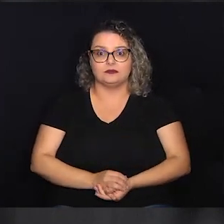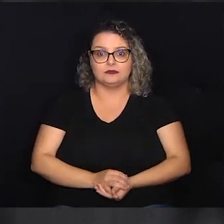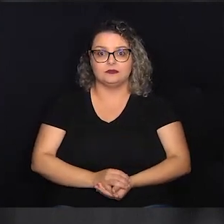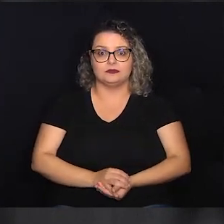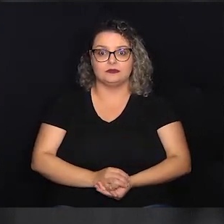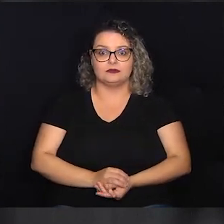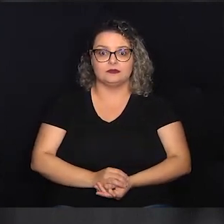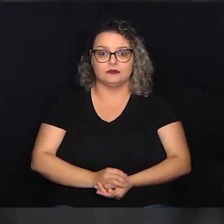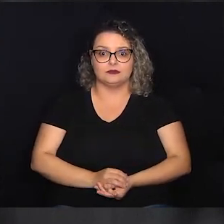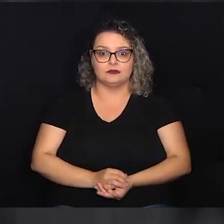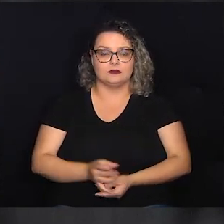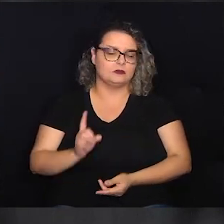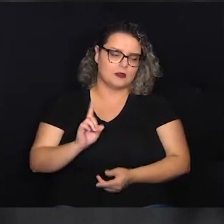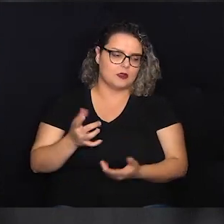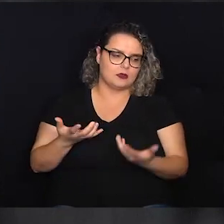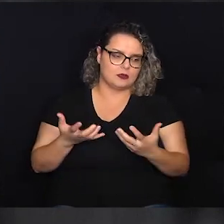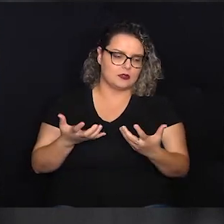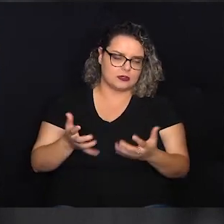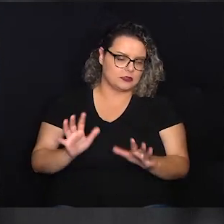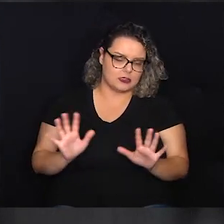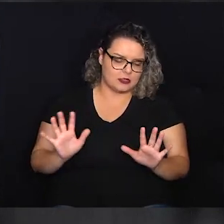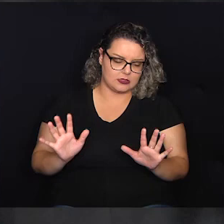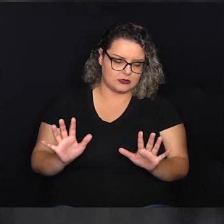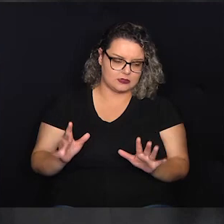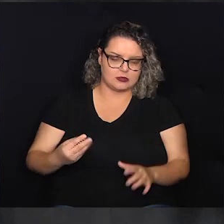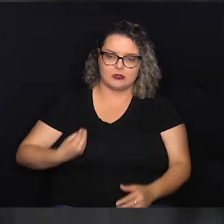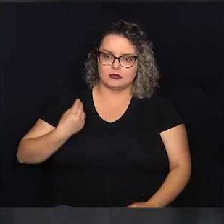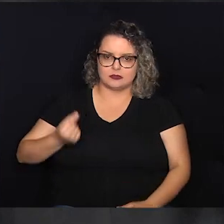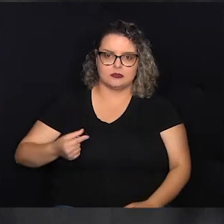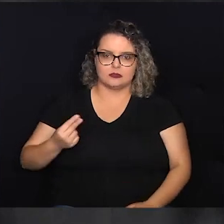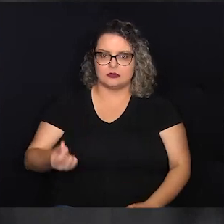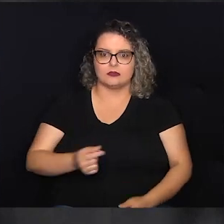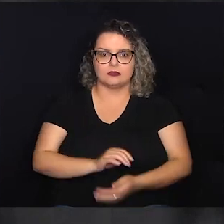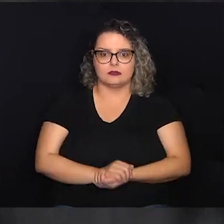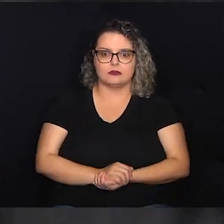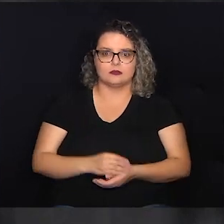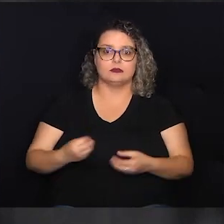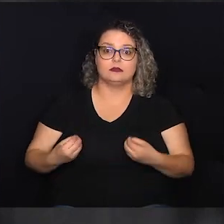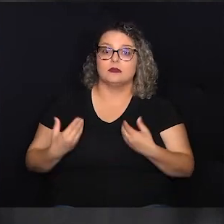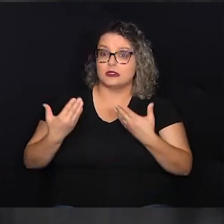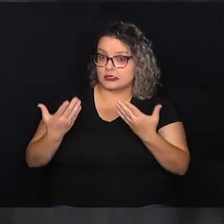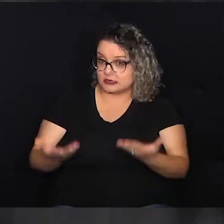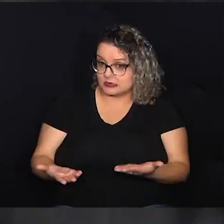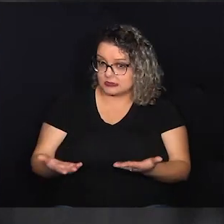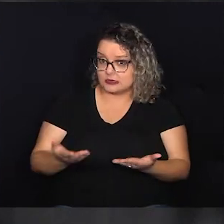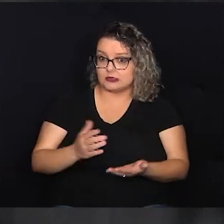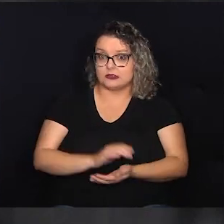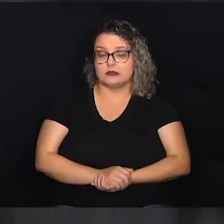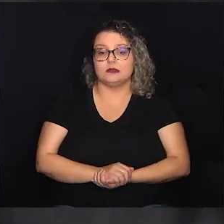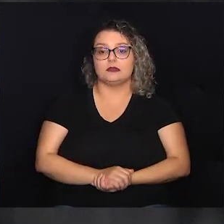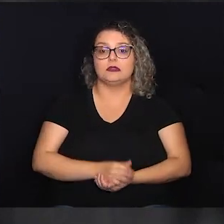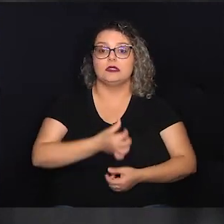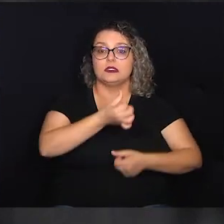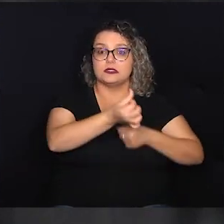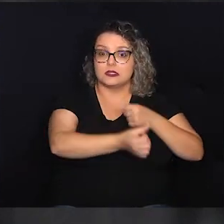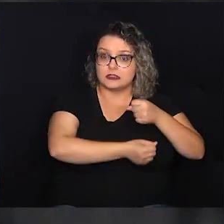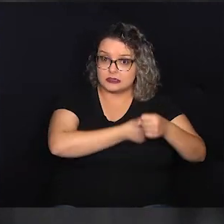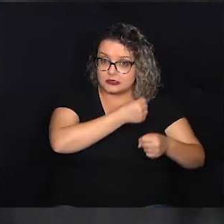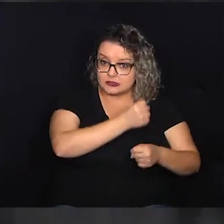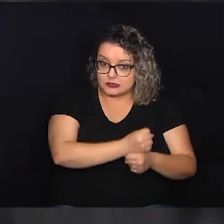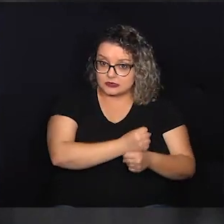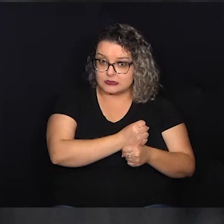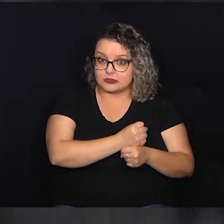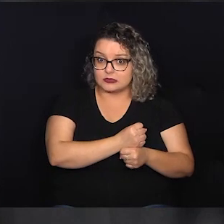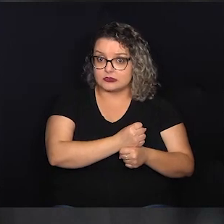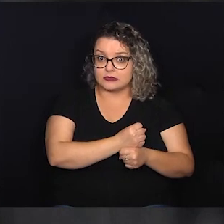não que eu quisesse que ela levasse essa vida, mas ela se entregou. Durante 6 anos,